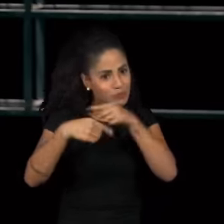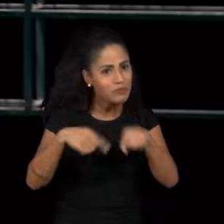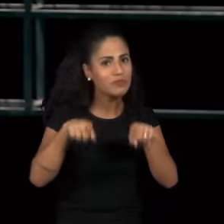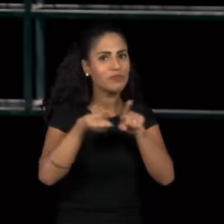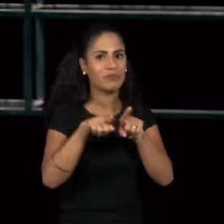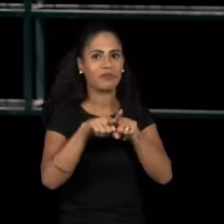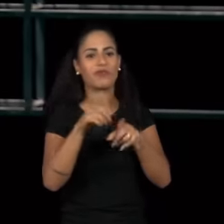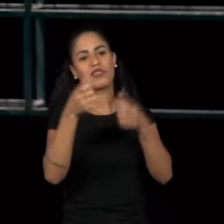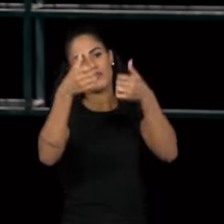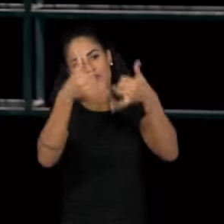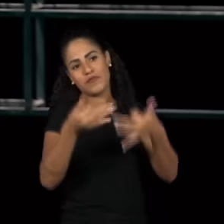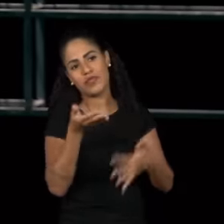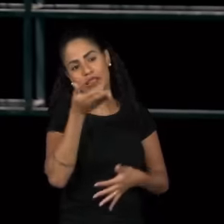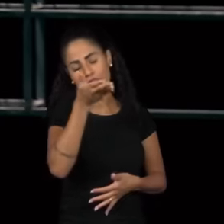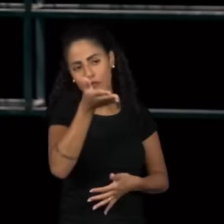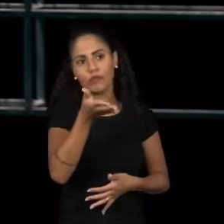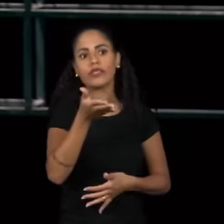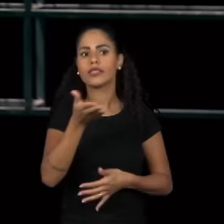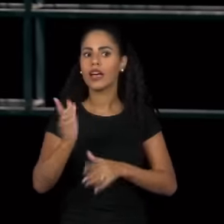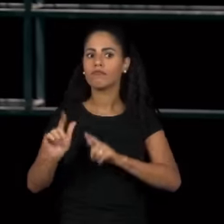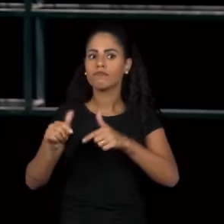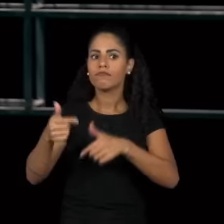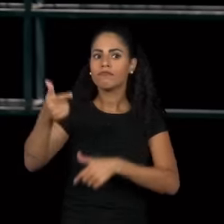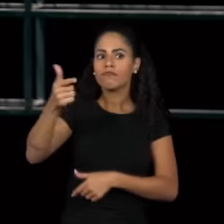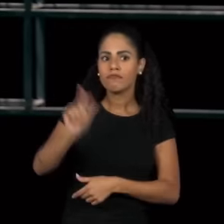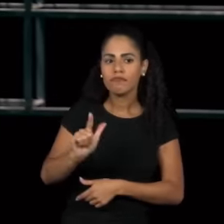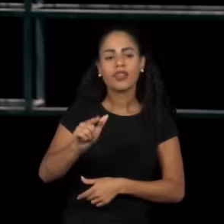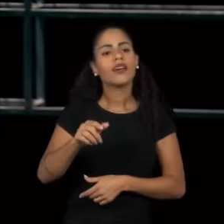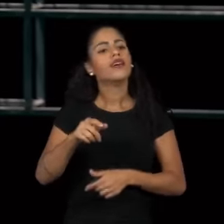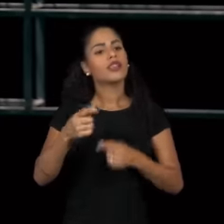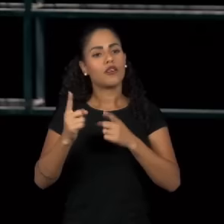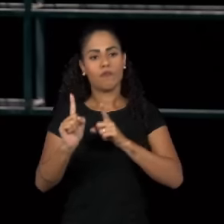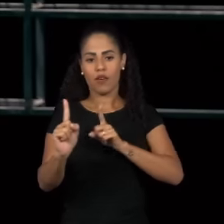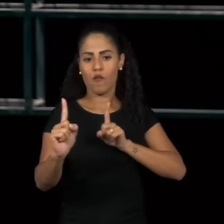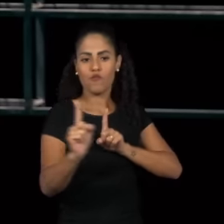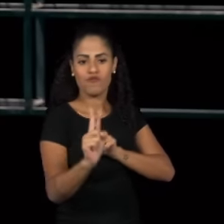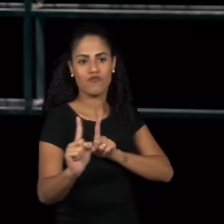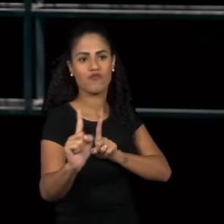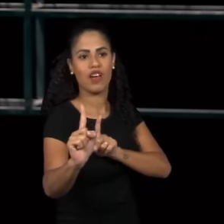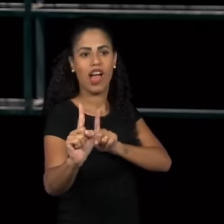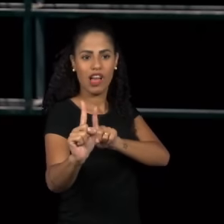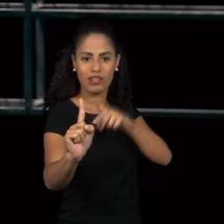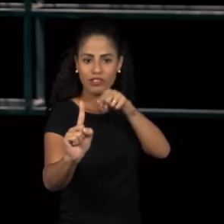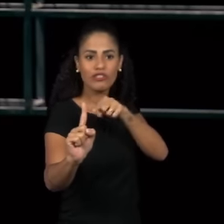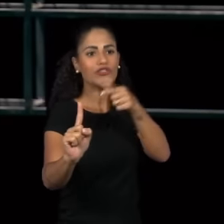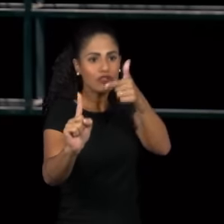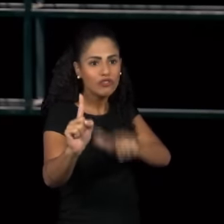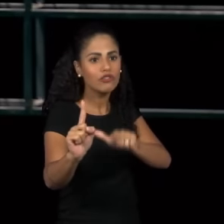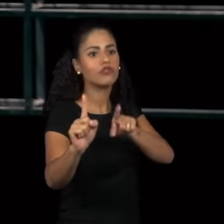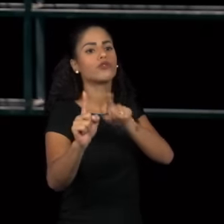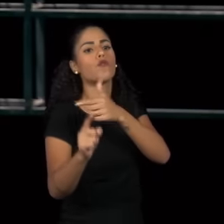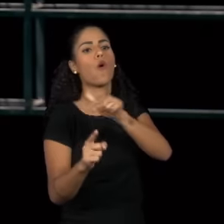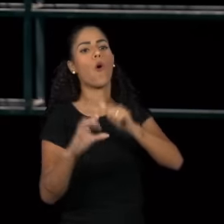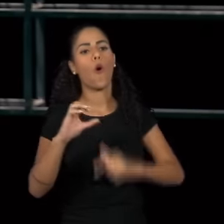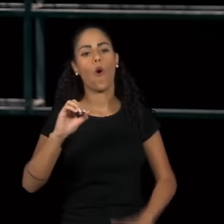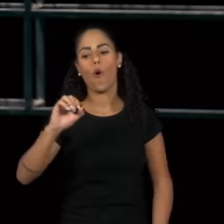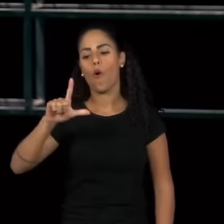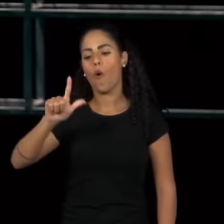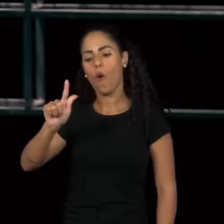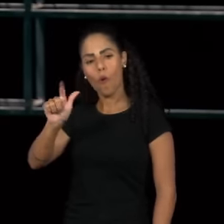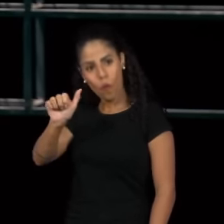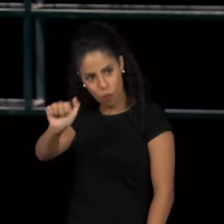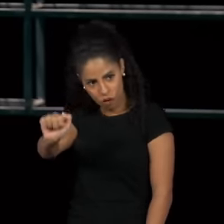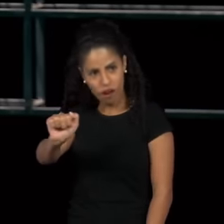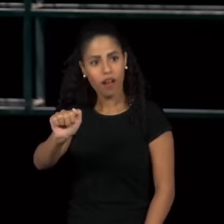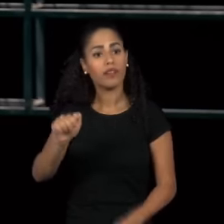Jaime Monjardim falou, você encara mais uma atuação como protagonista, dessa vez no cinema, interpretando Olga, né?